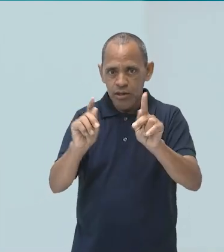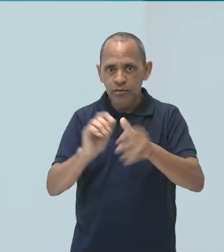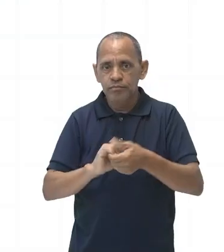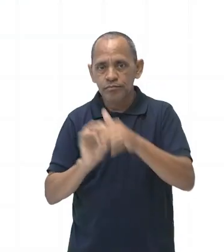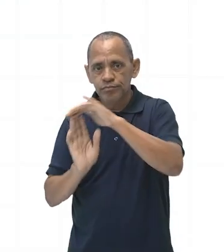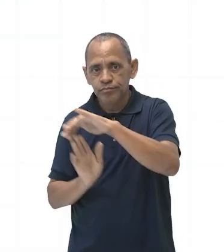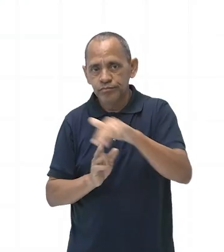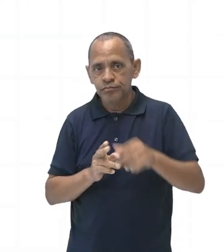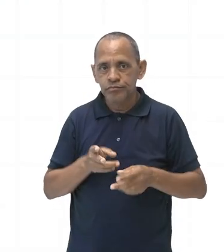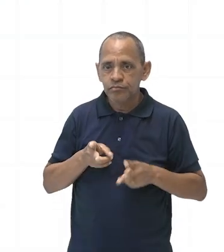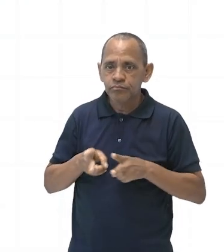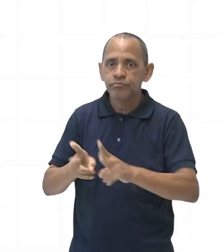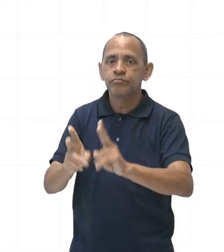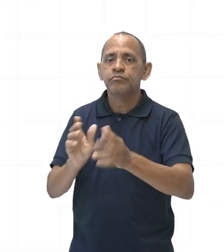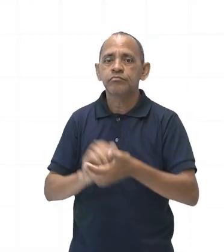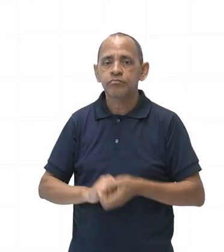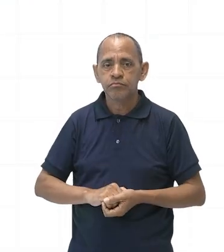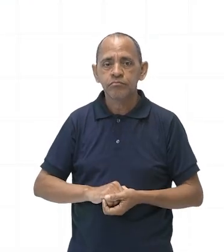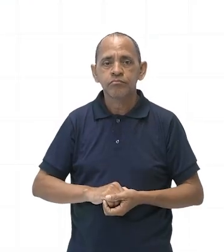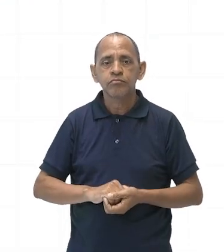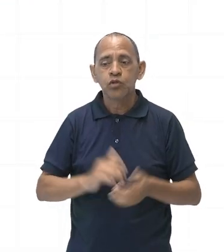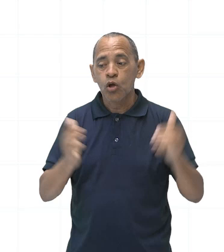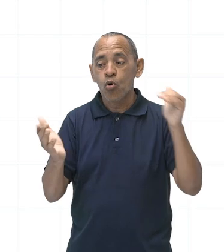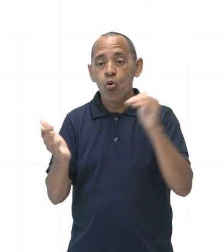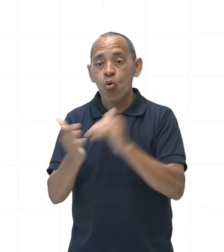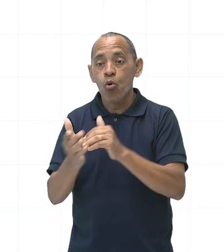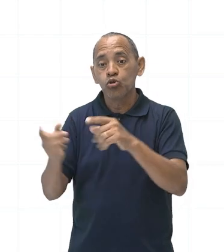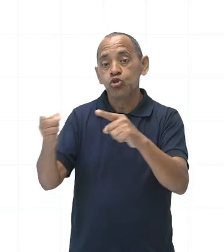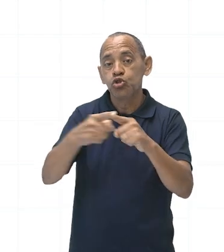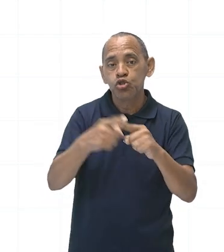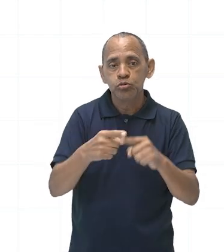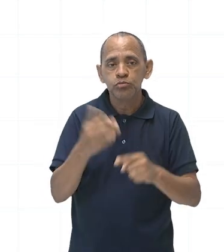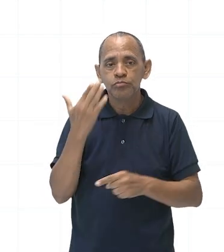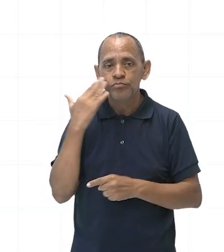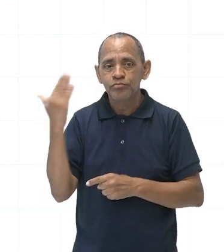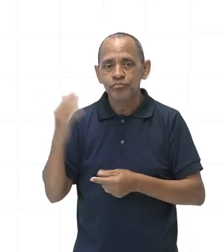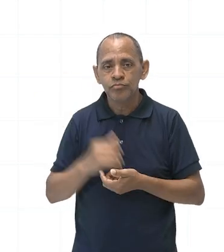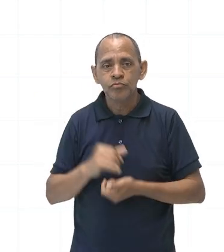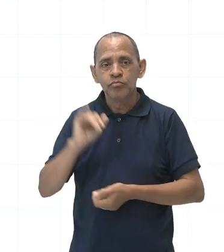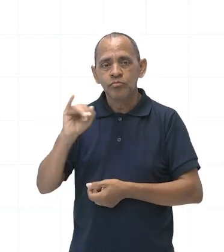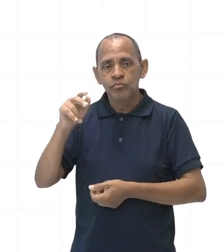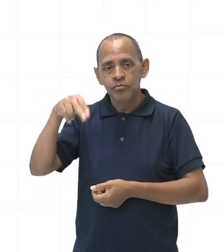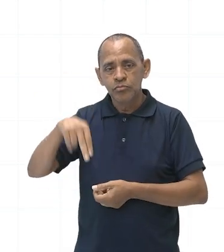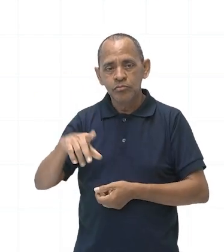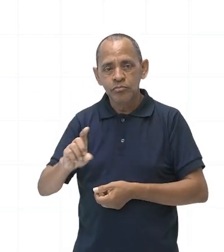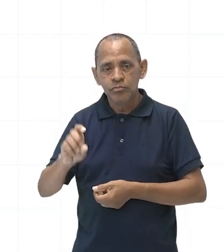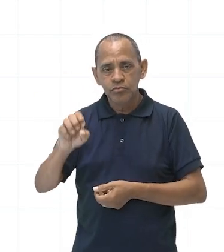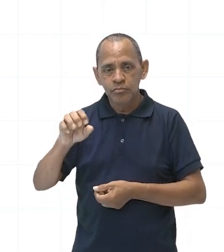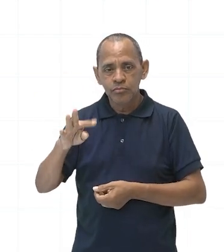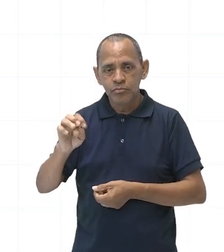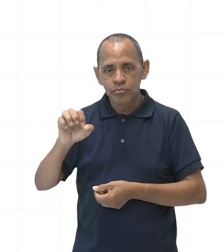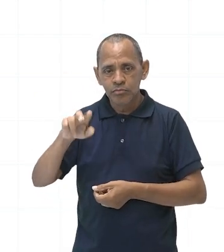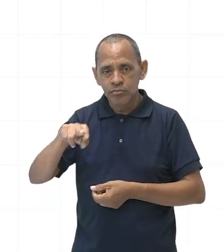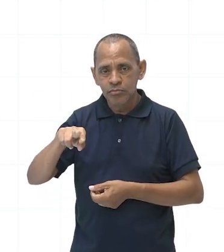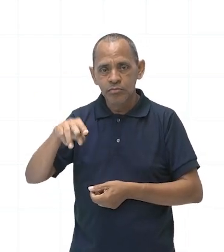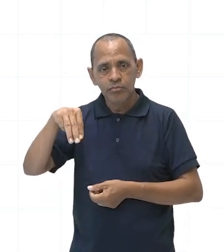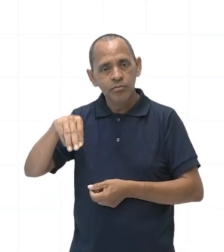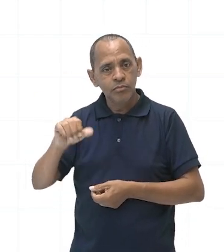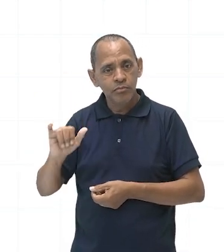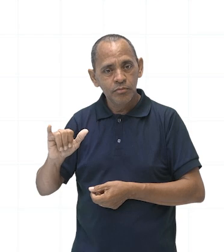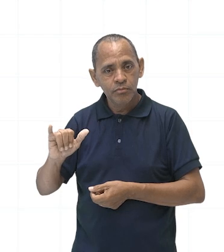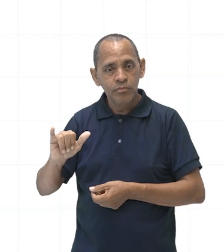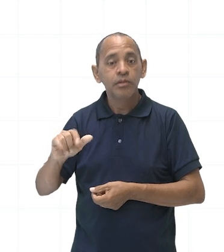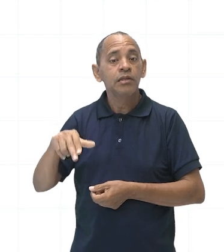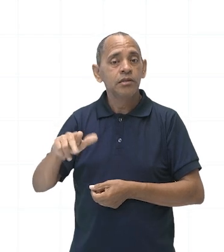Vamos seguir? Último tipo de sujeito, olha só, sujeito indeterminado. Esse sujeito, gente, é aquele no